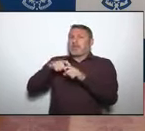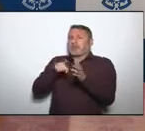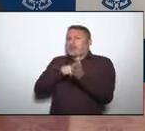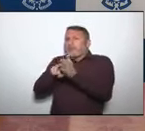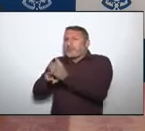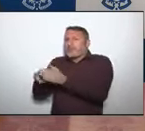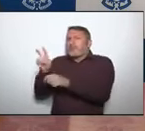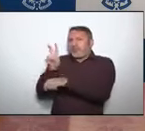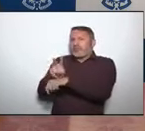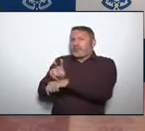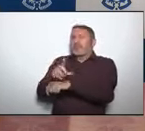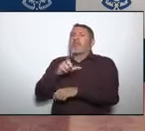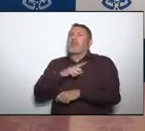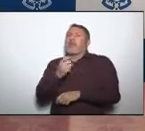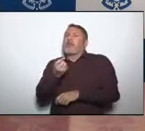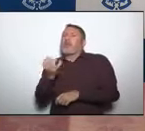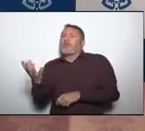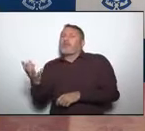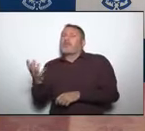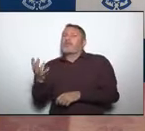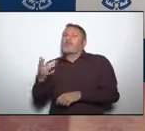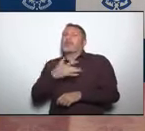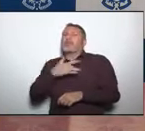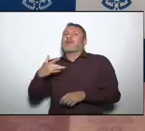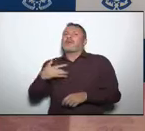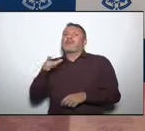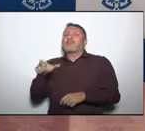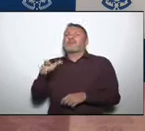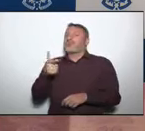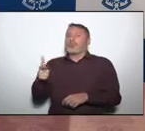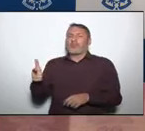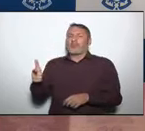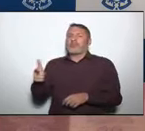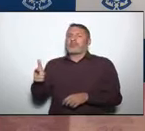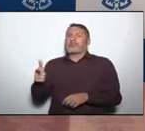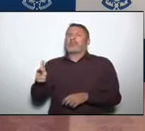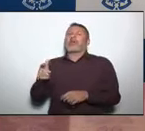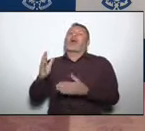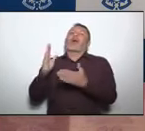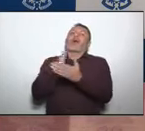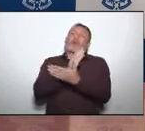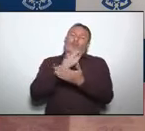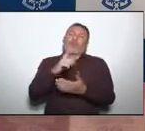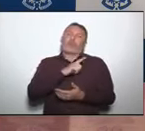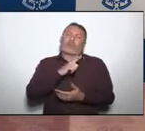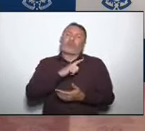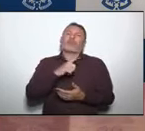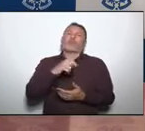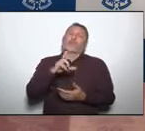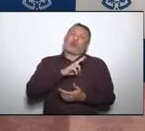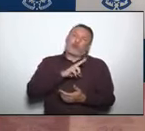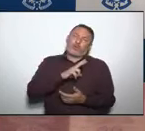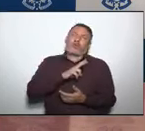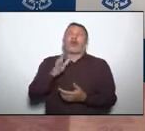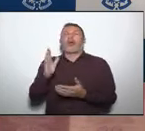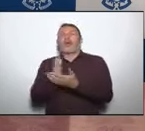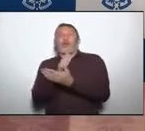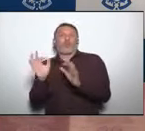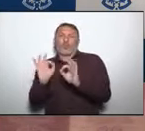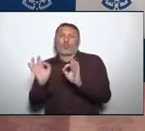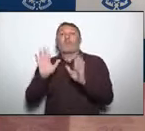três idosos. Os outros... A casa é uma casa particular, os outros idosos têm plano de saúde e a gestão ali é da